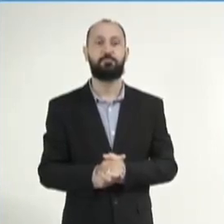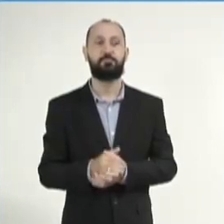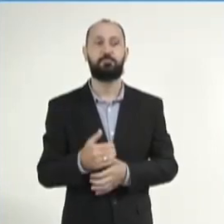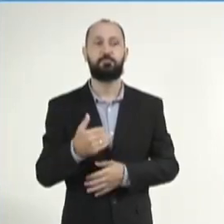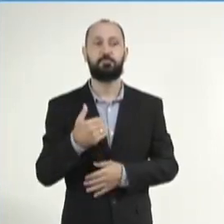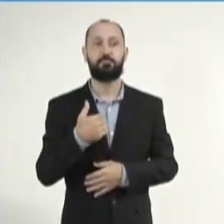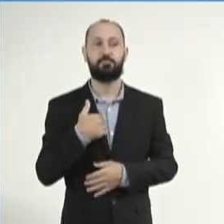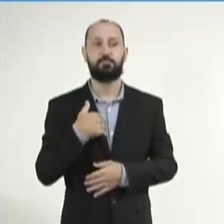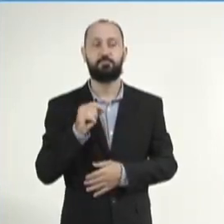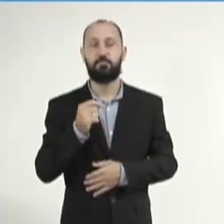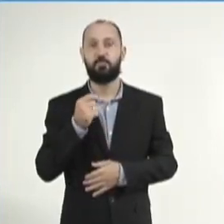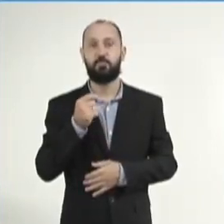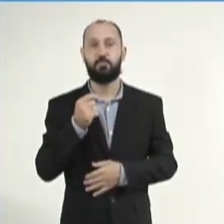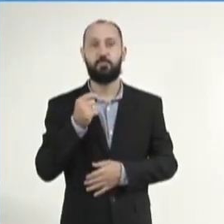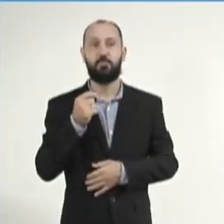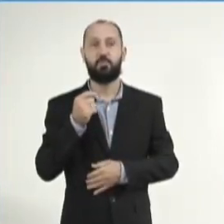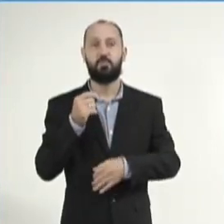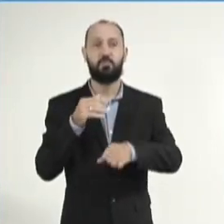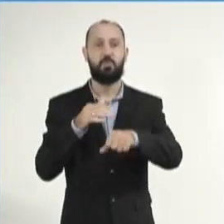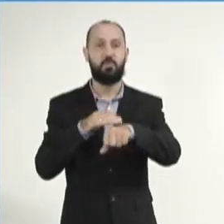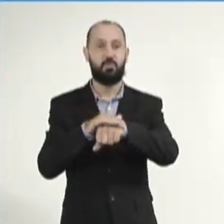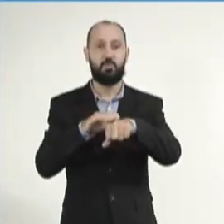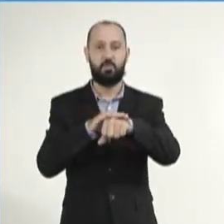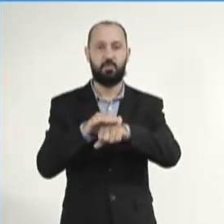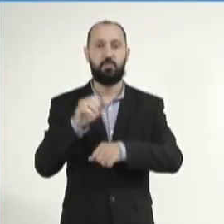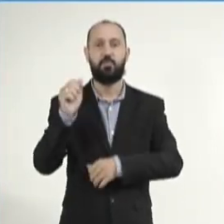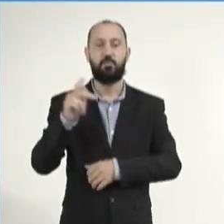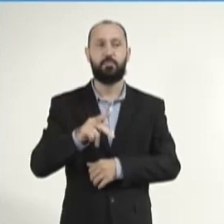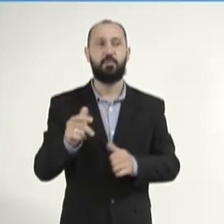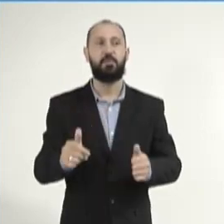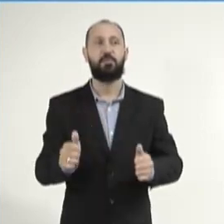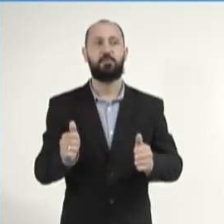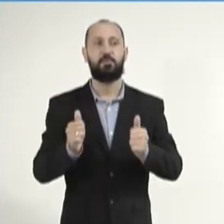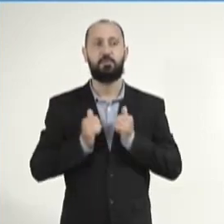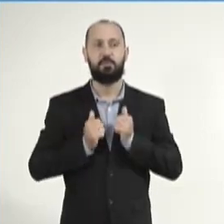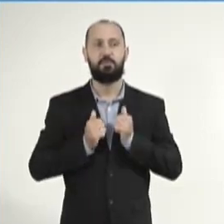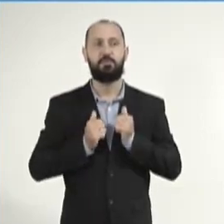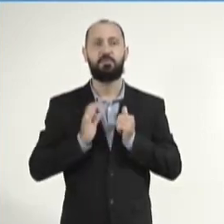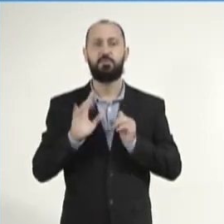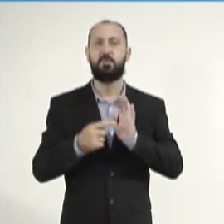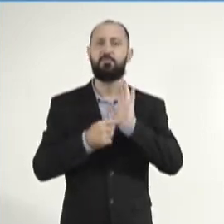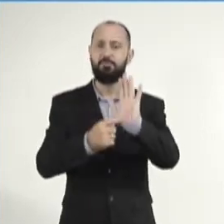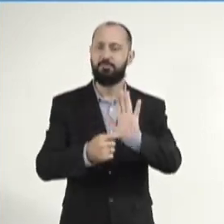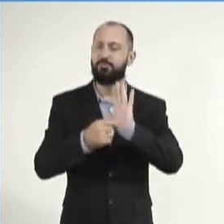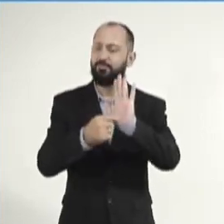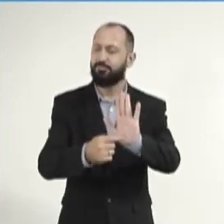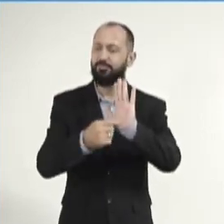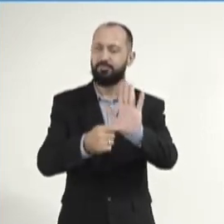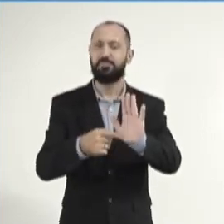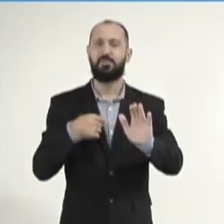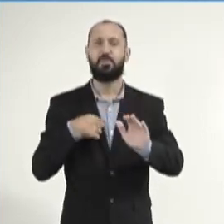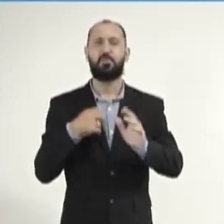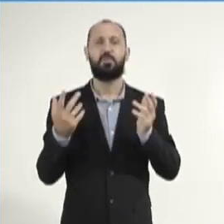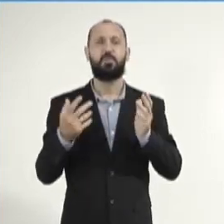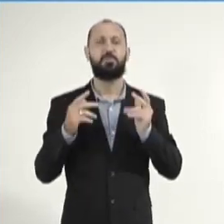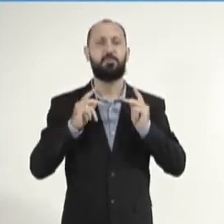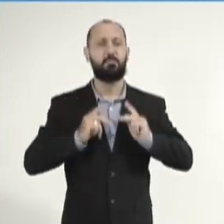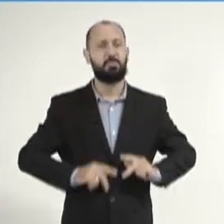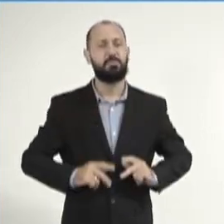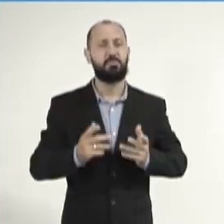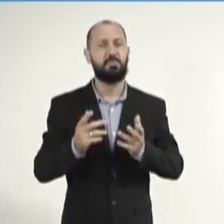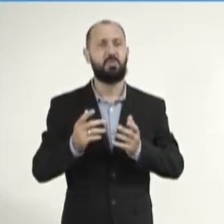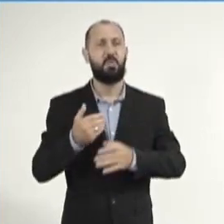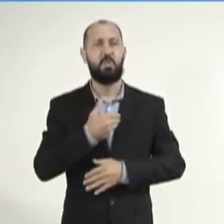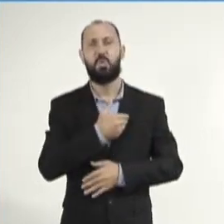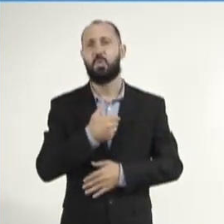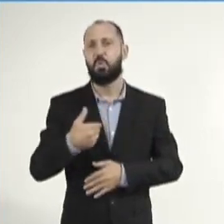vou me abster de falar aqui da situação dos aposentados, porque nós já manifestamos várias vezes nossa posição.